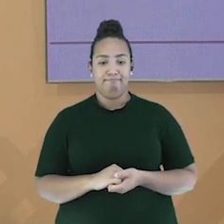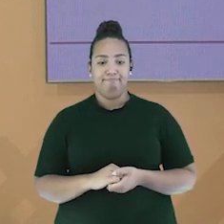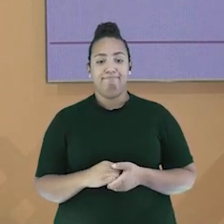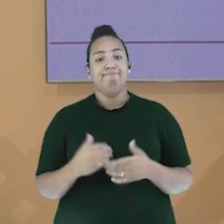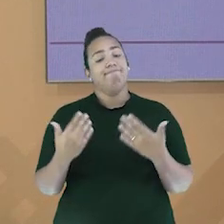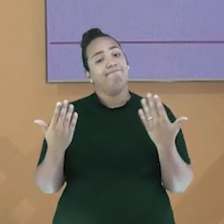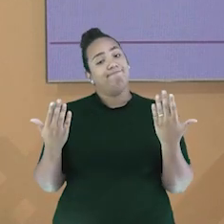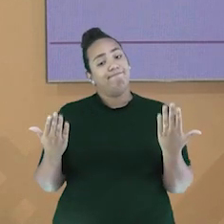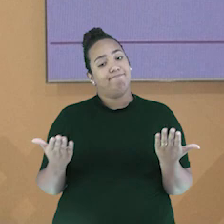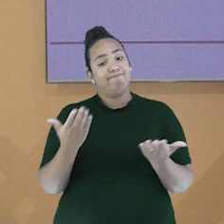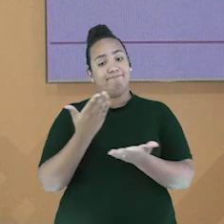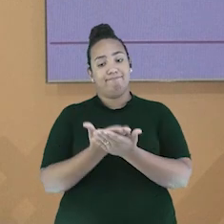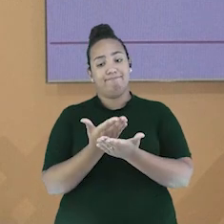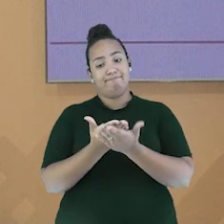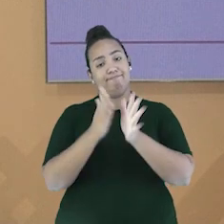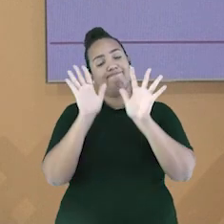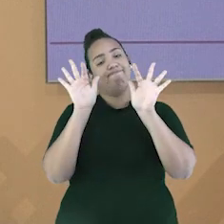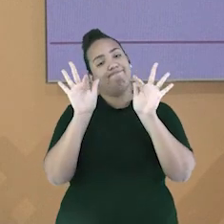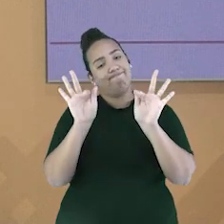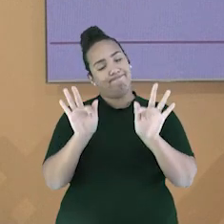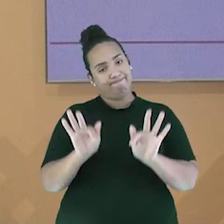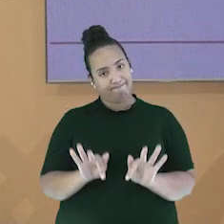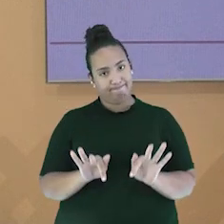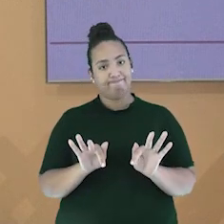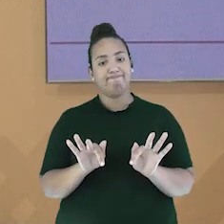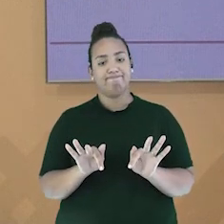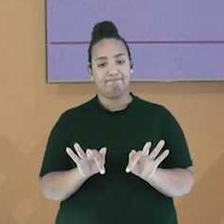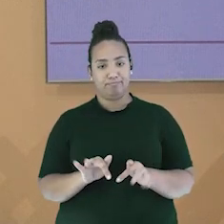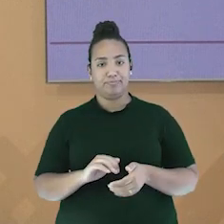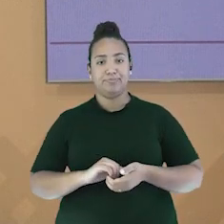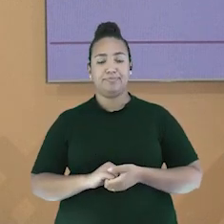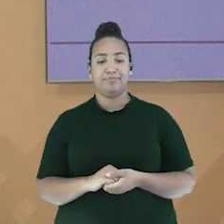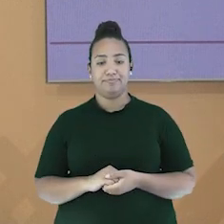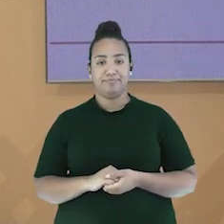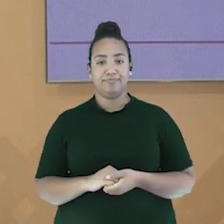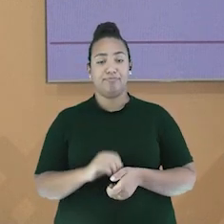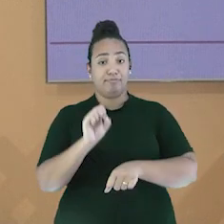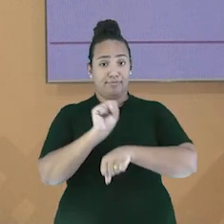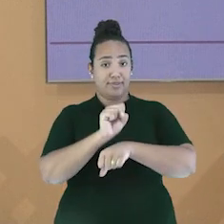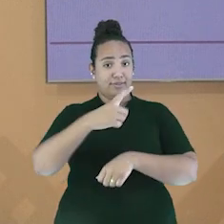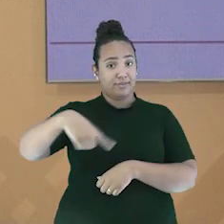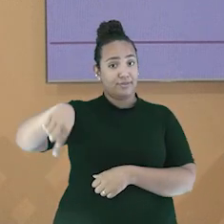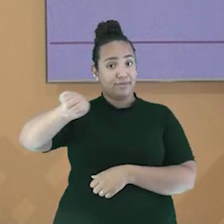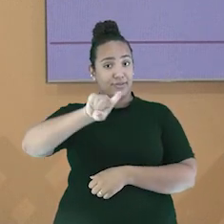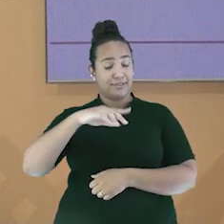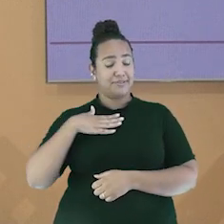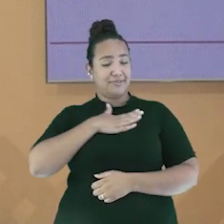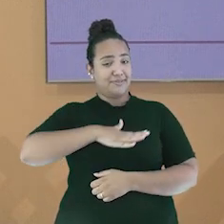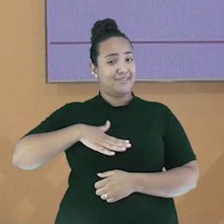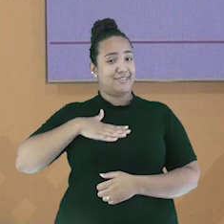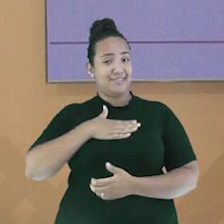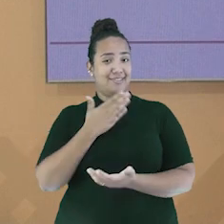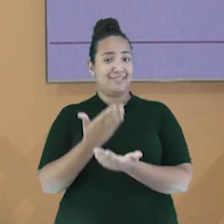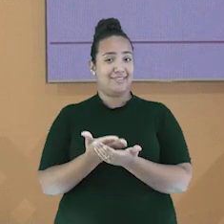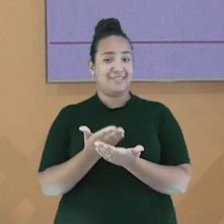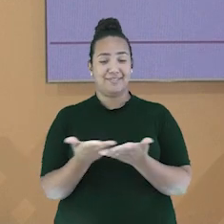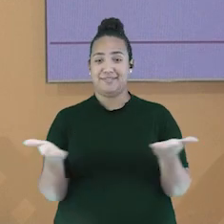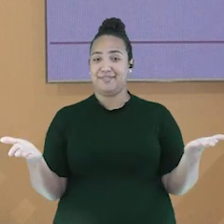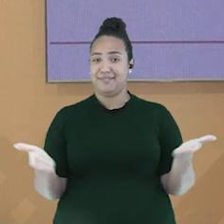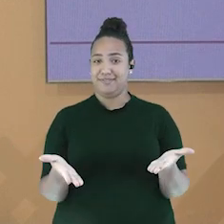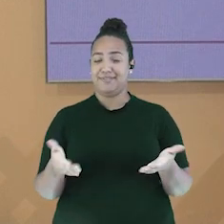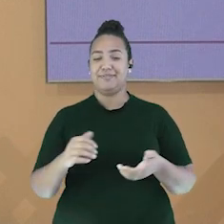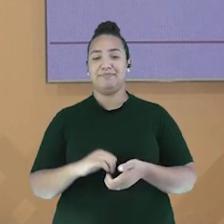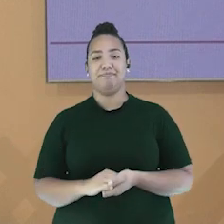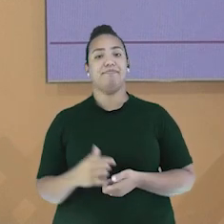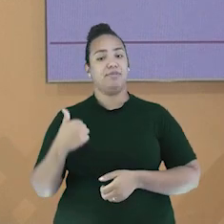aí galerinha chegamos sim agora ao final da nossa aula espero que vocês tenham curtido muito estar aqui comigo eu